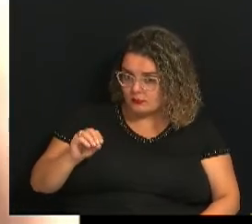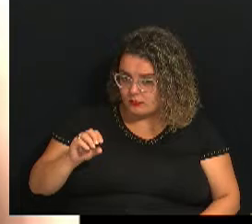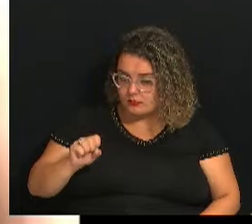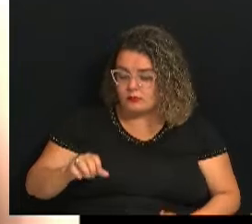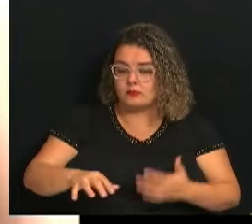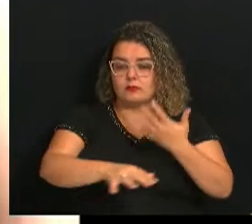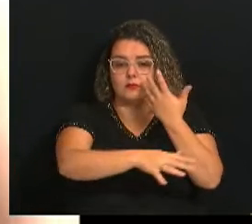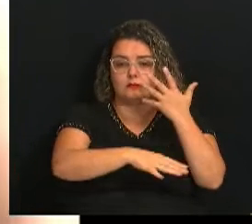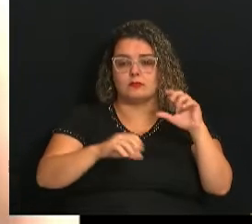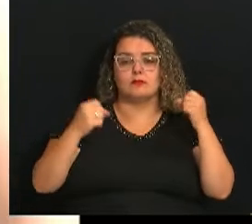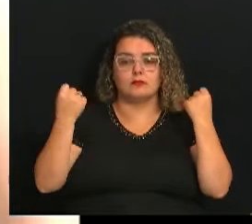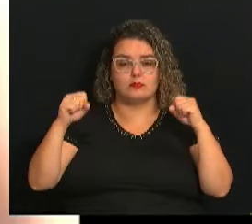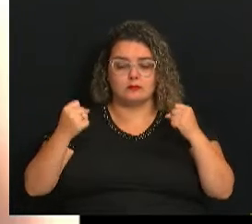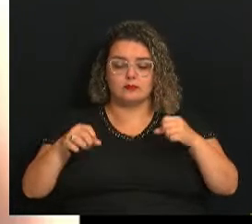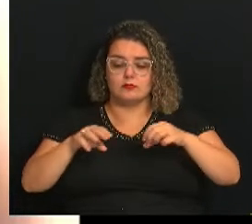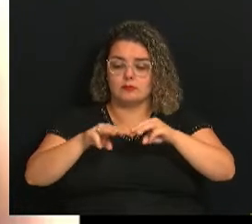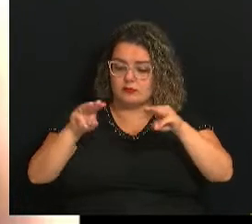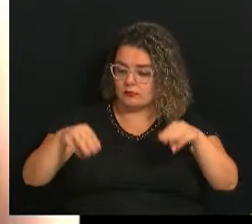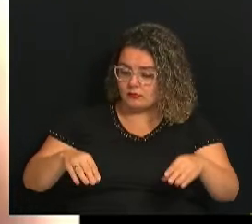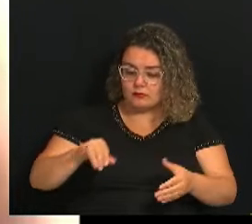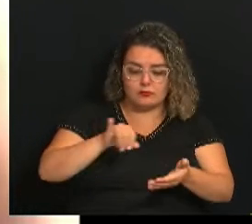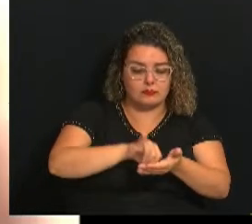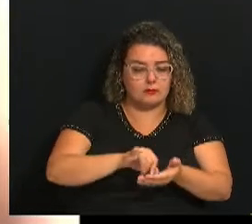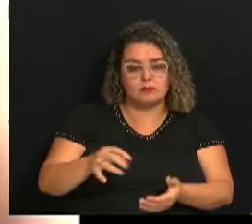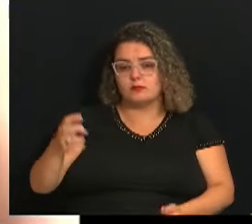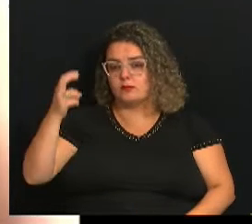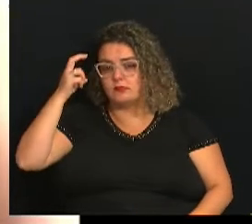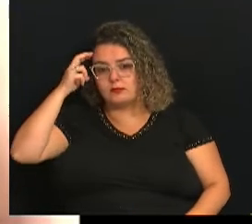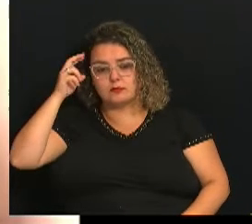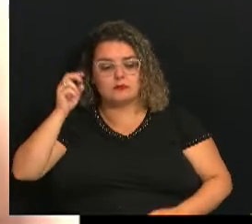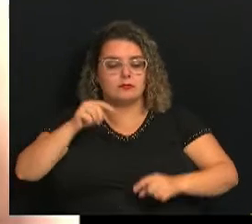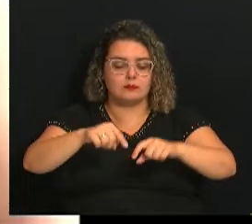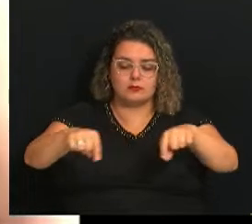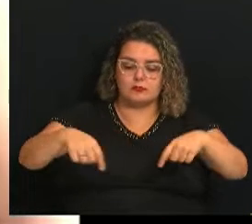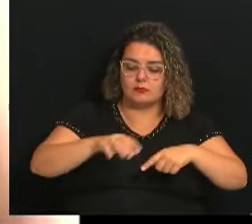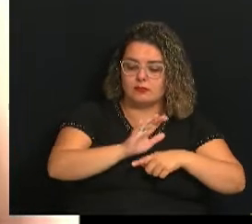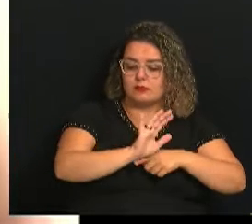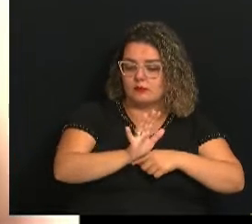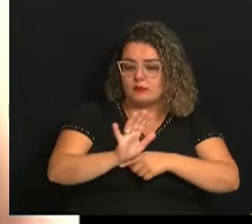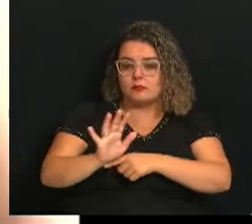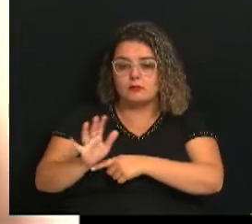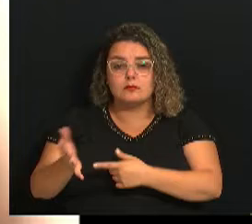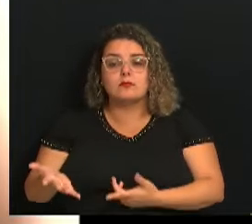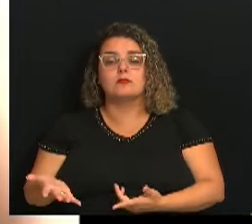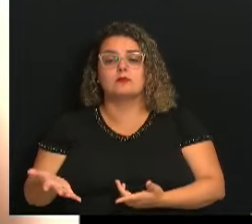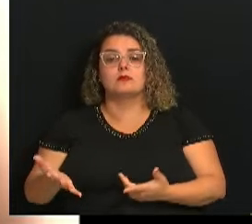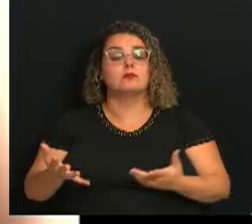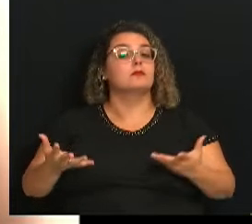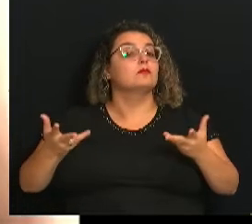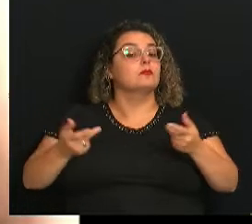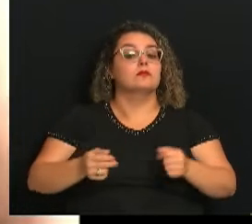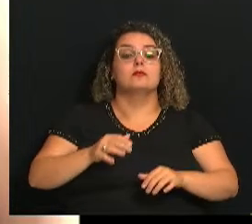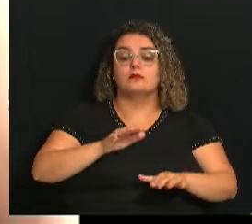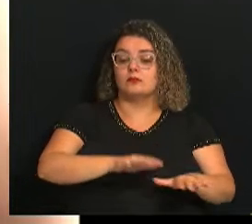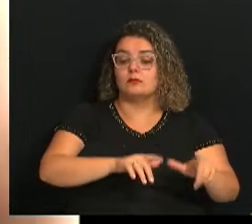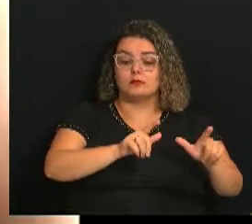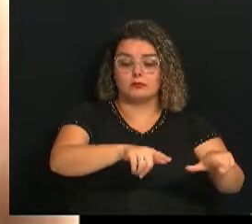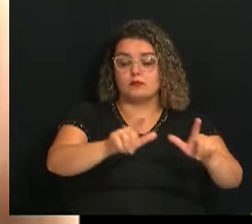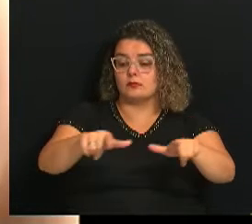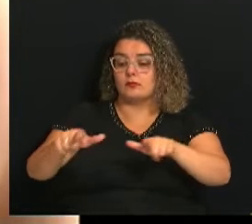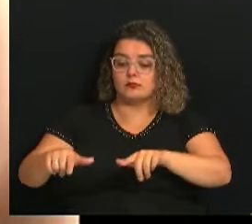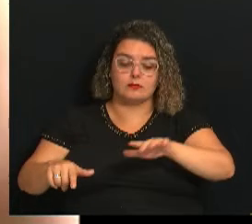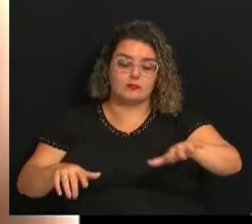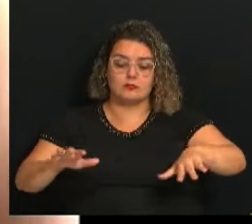museus, os centros culturais, as salas de cinema, enfim, todos esses espaços onde a